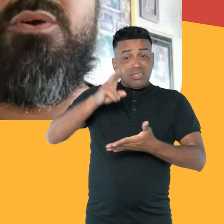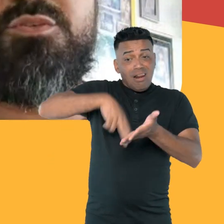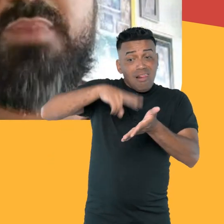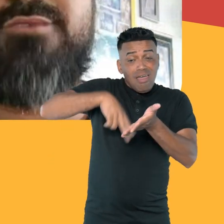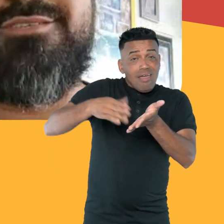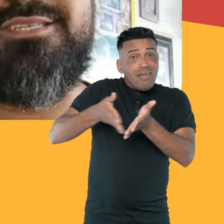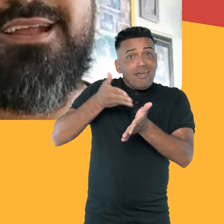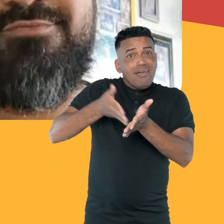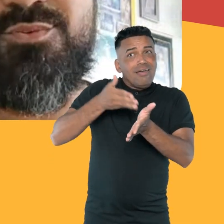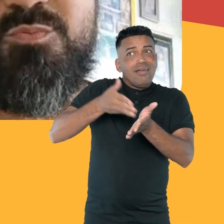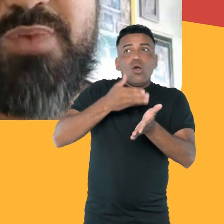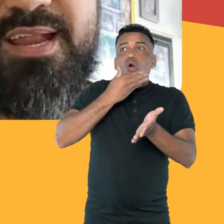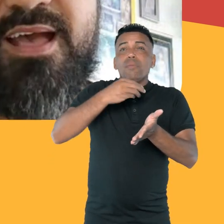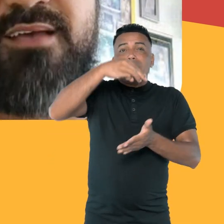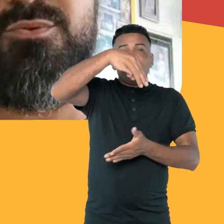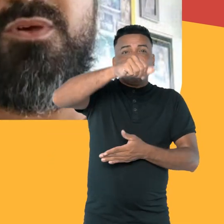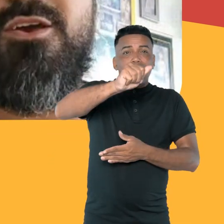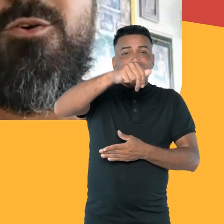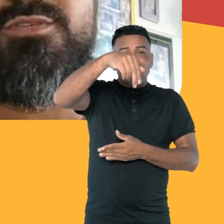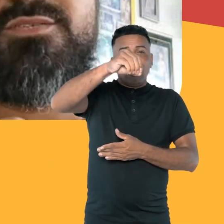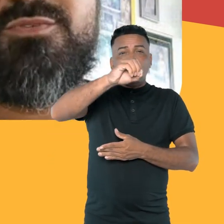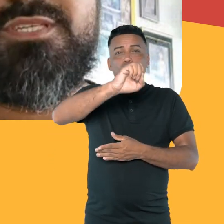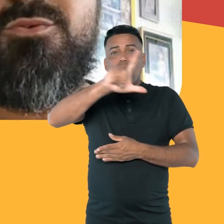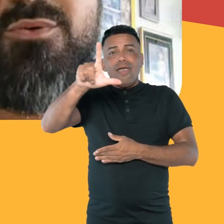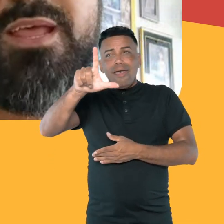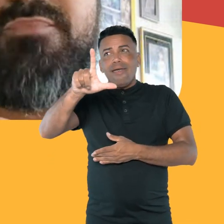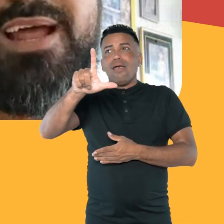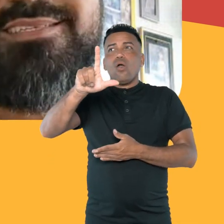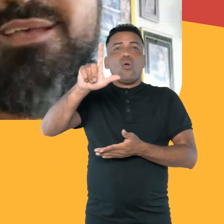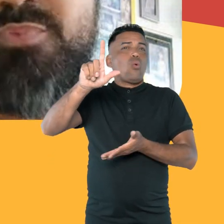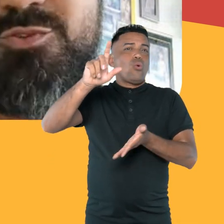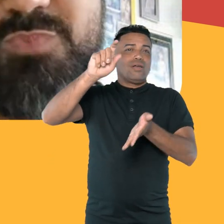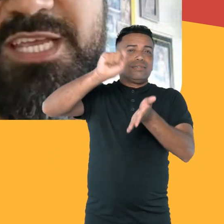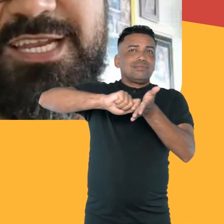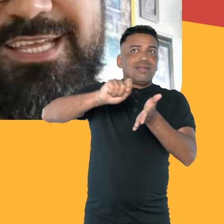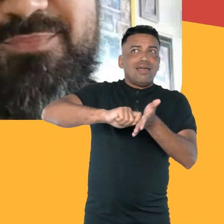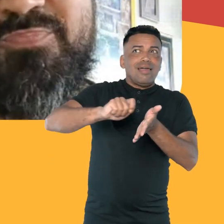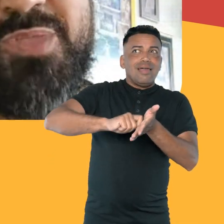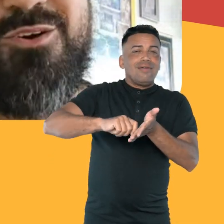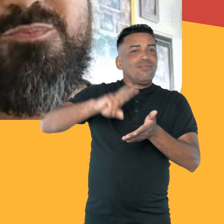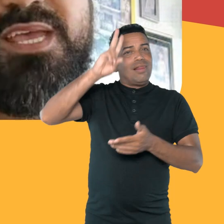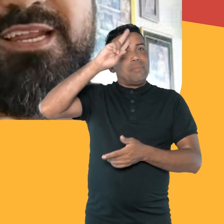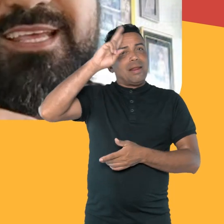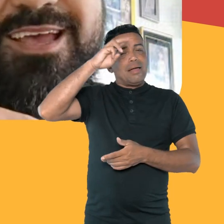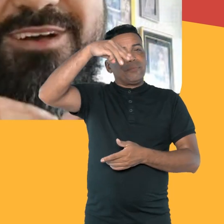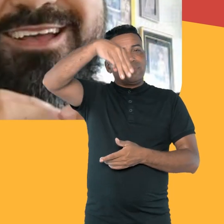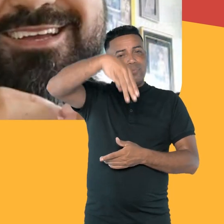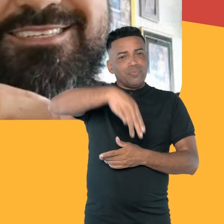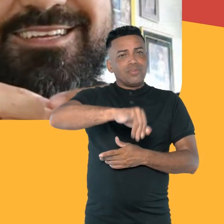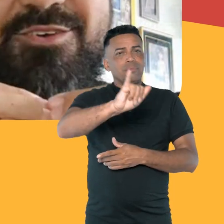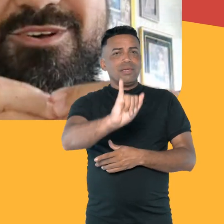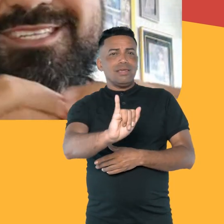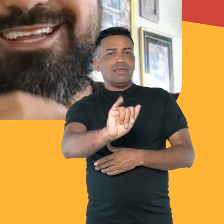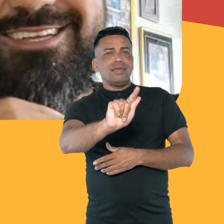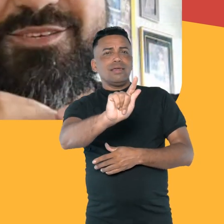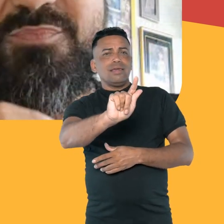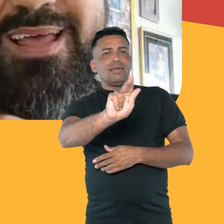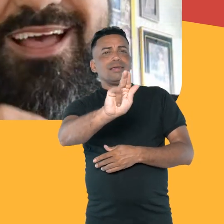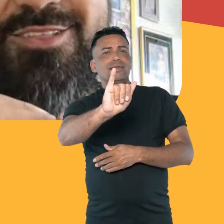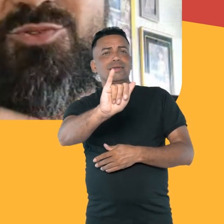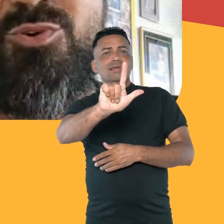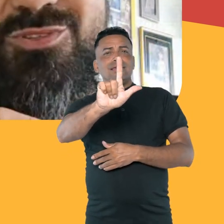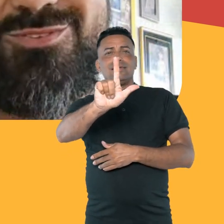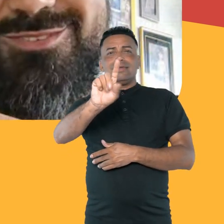delicadezas que o Manuel de Barros escreve sobre o Bernardo, ou se eu não lembrar sempre do Miguelinho. O Miguelinho é uma criança que eu gostaria